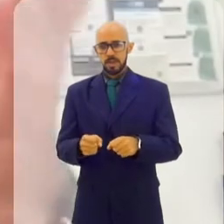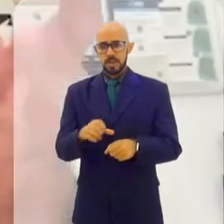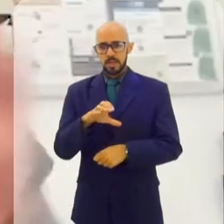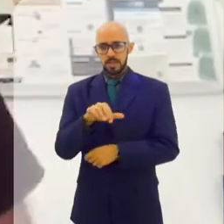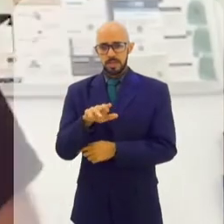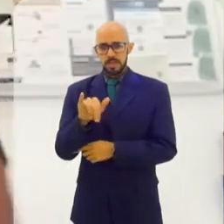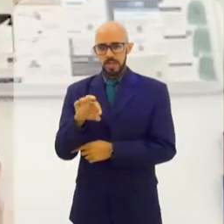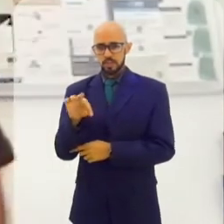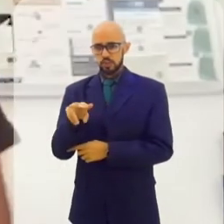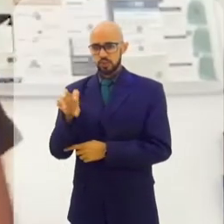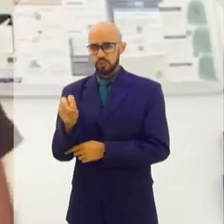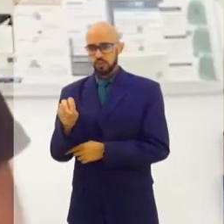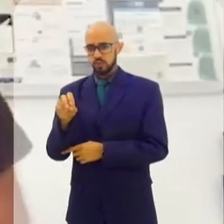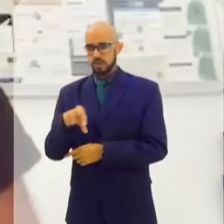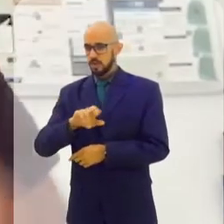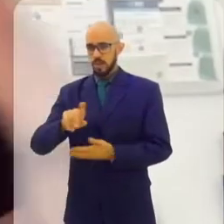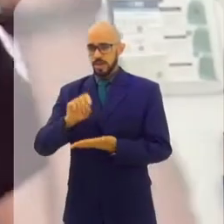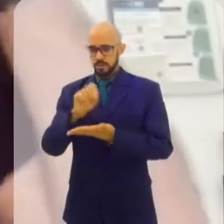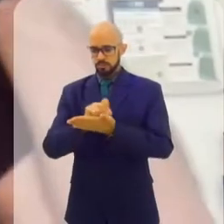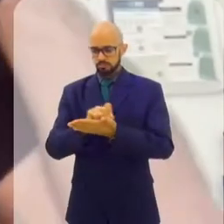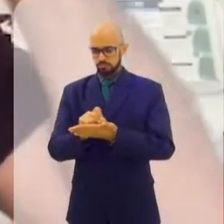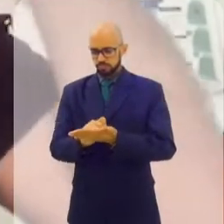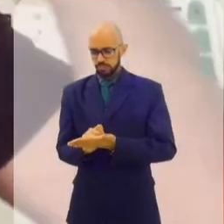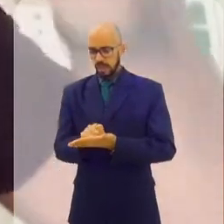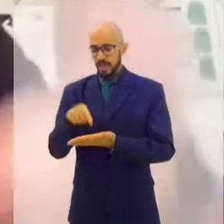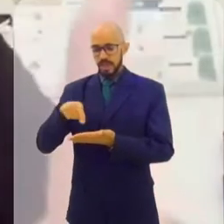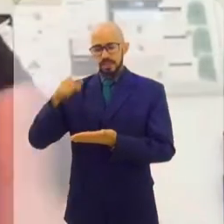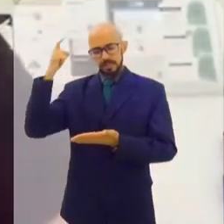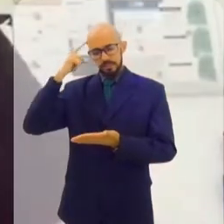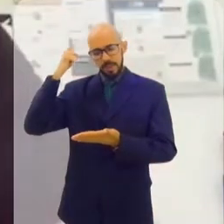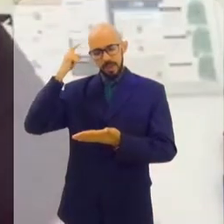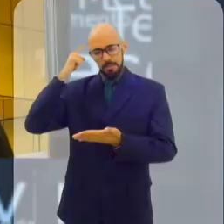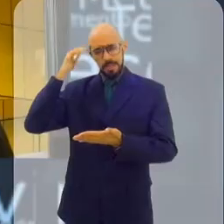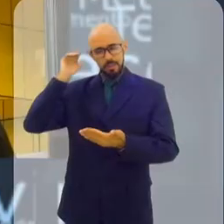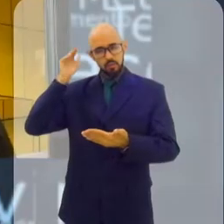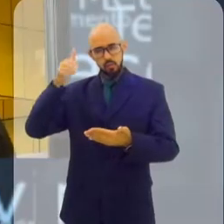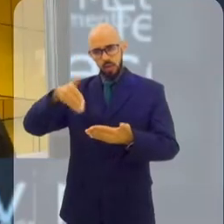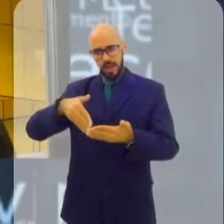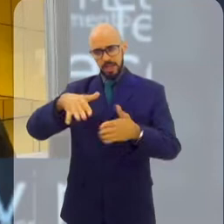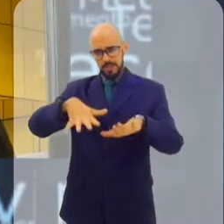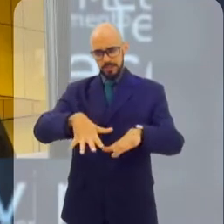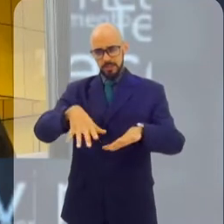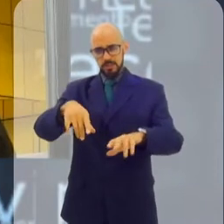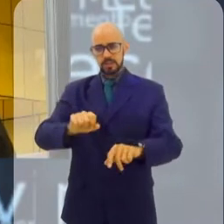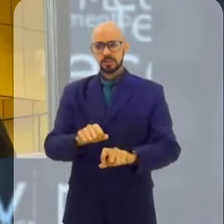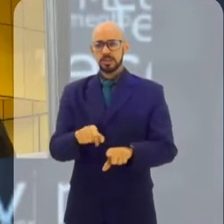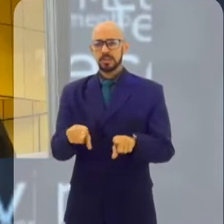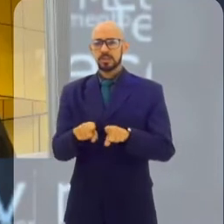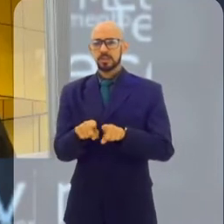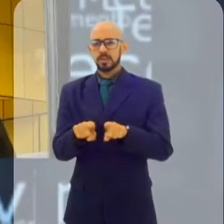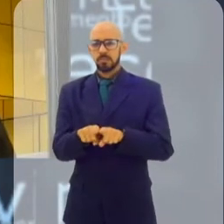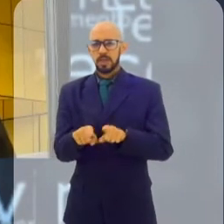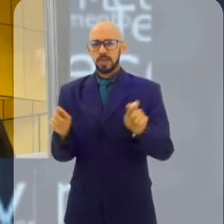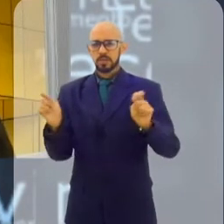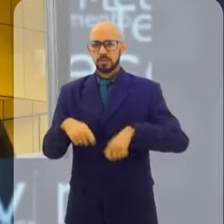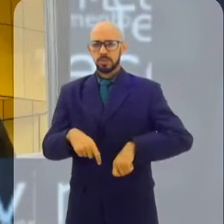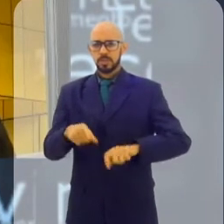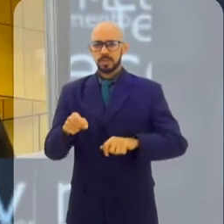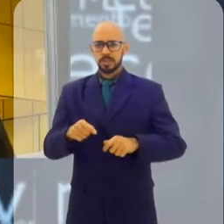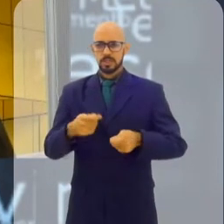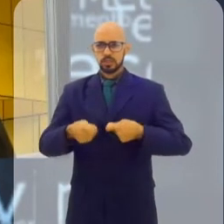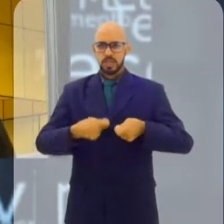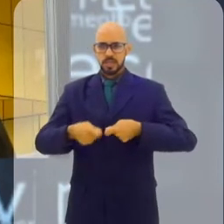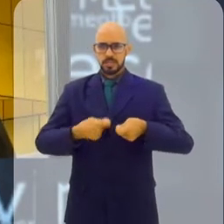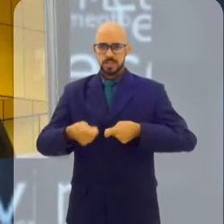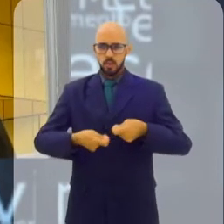né, que eu costumo dizer que não é escrever um roteiro, né, é ter uma cabeça voltada para isso. Tem as competências